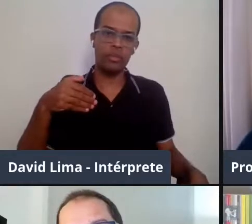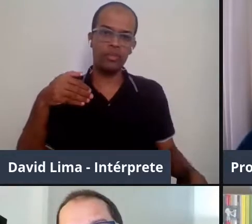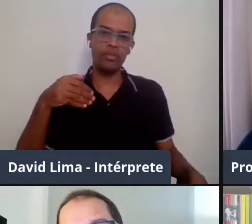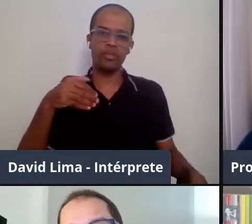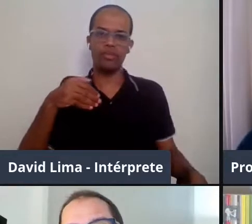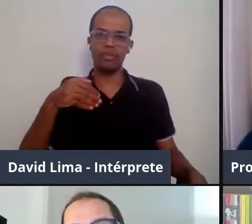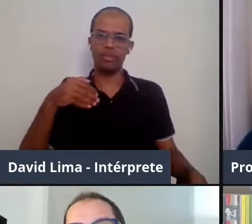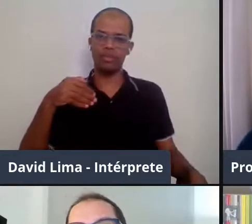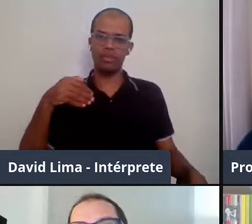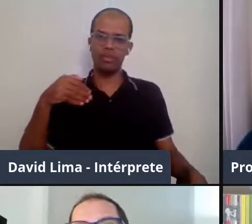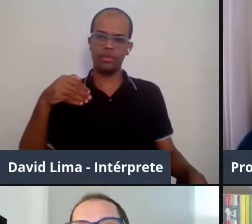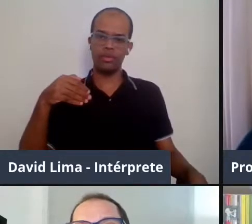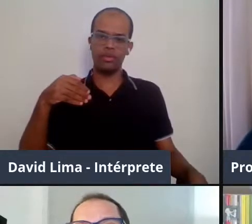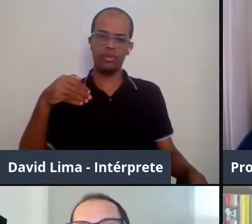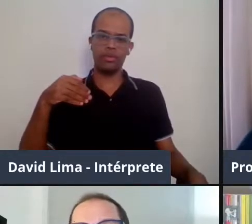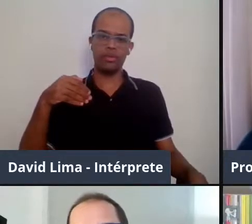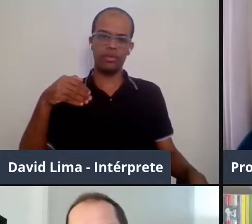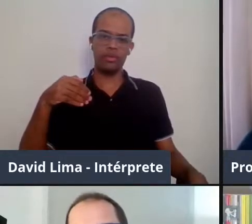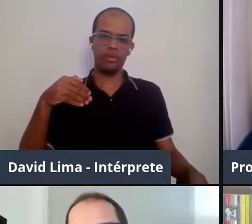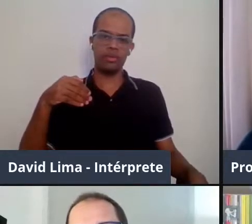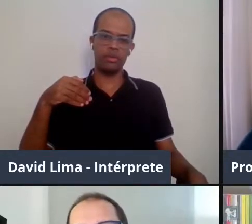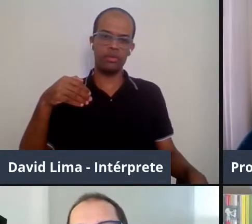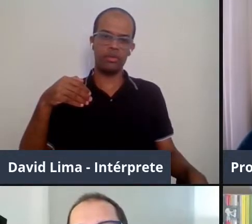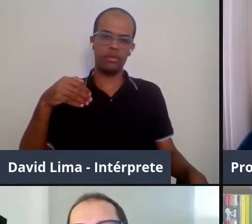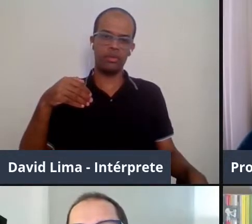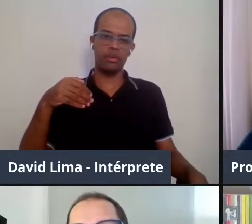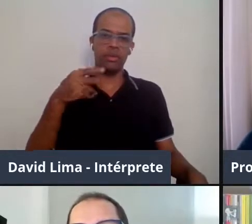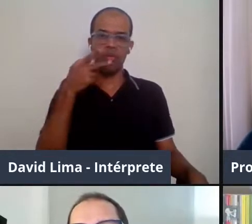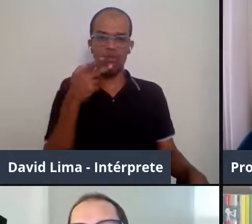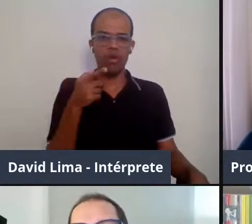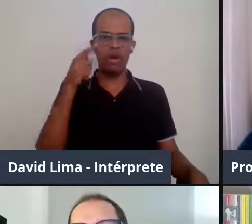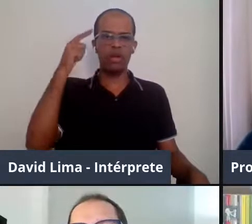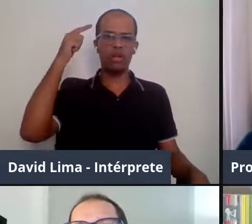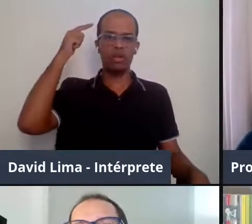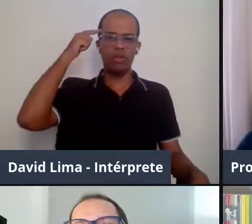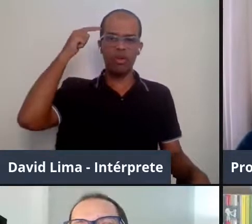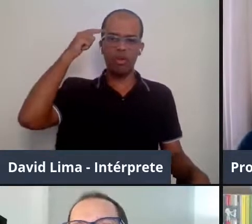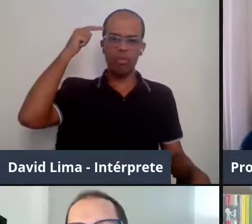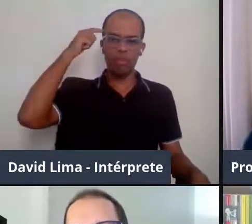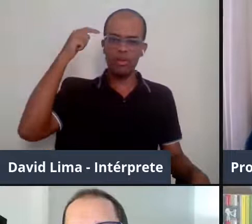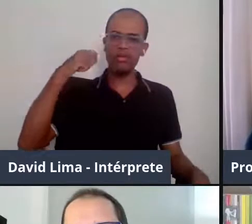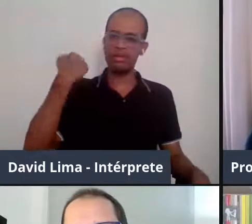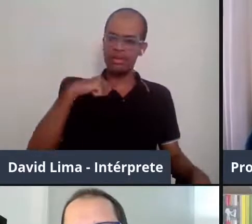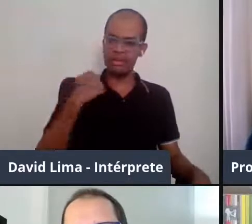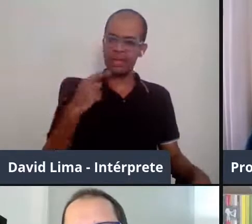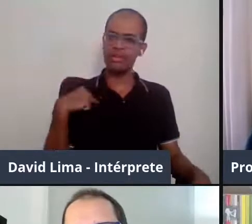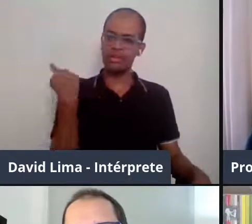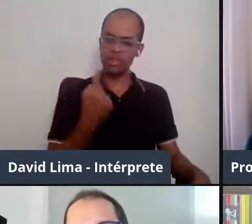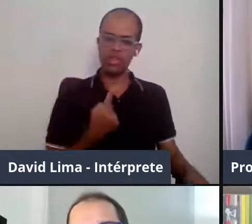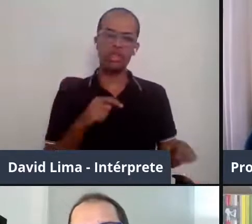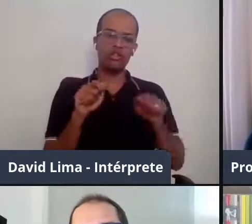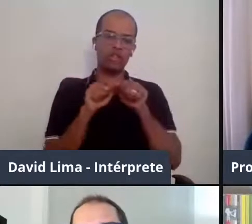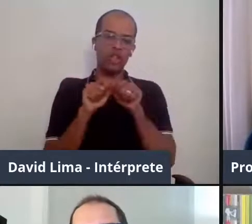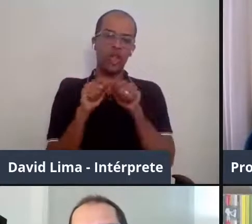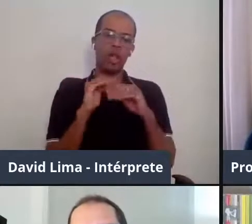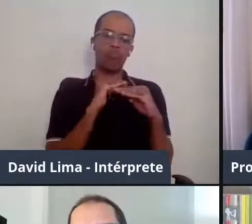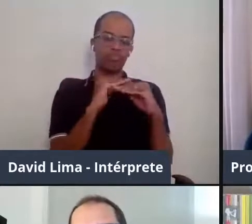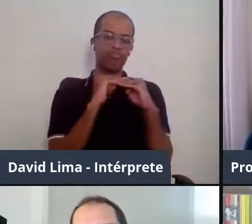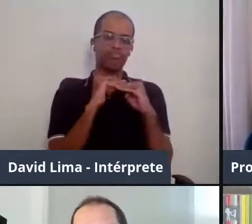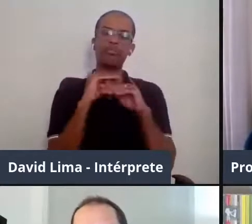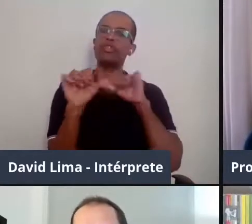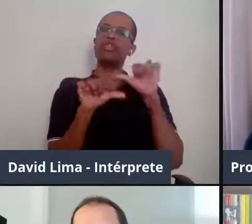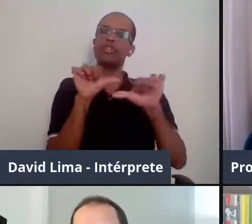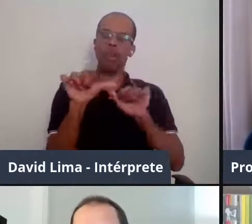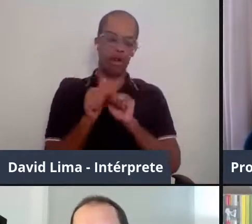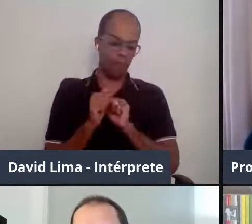das políticas públicas, eu penso na necessidade de a gente reformular nossos paradigmas e ter um